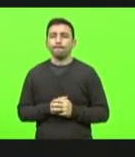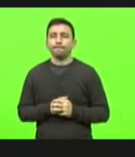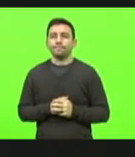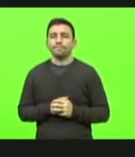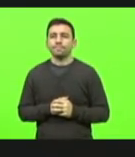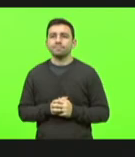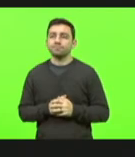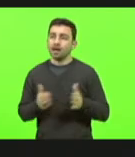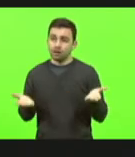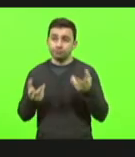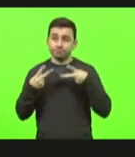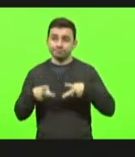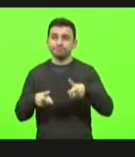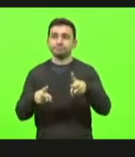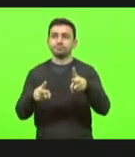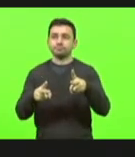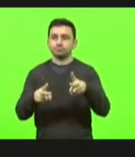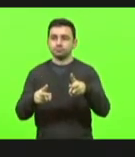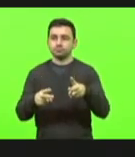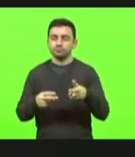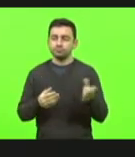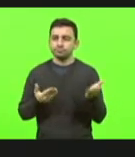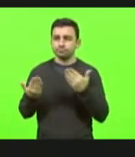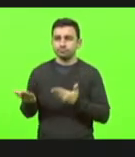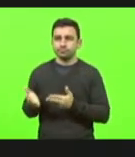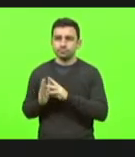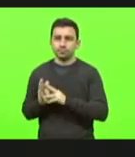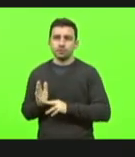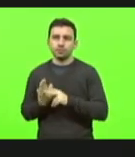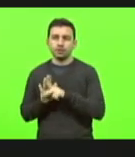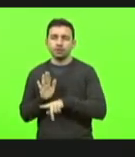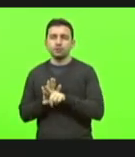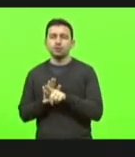Dando continuidade, passo a relatar o PL